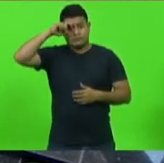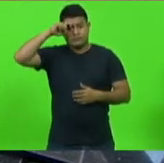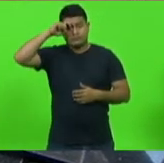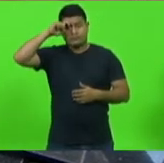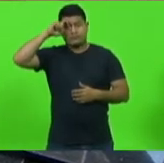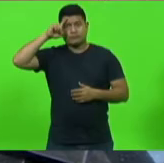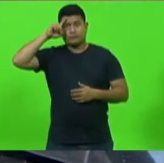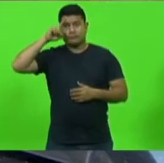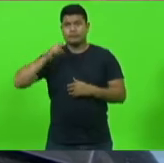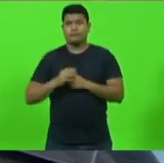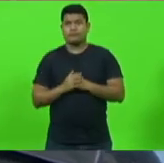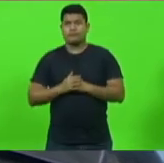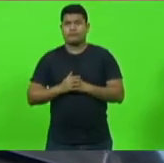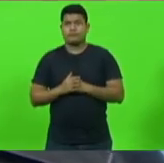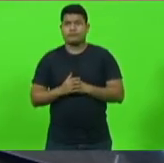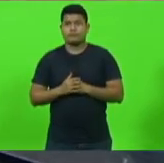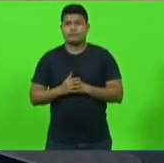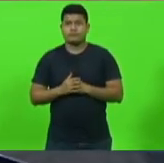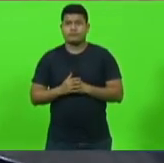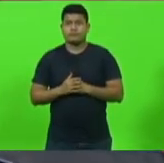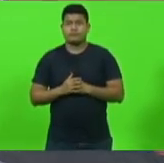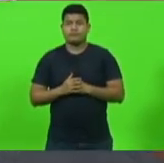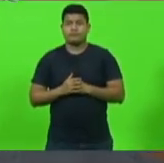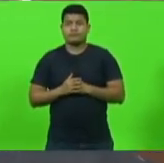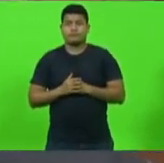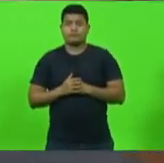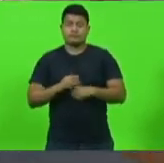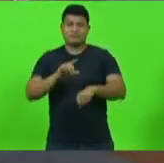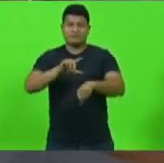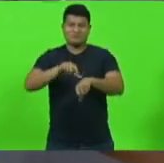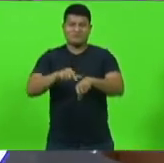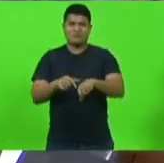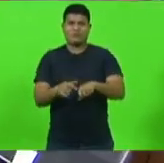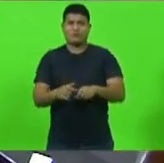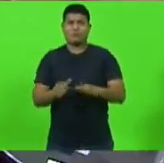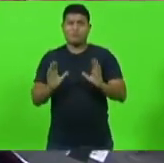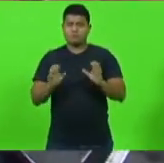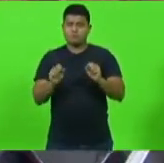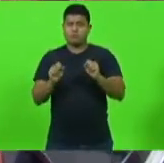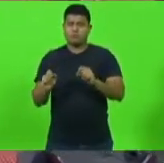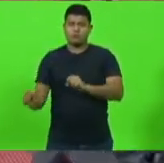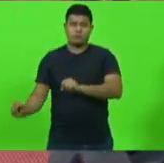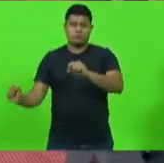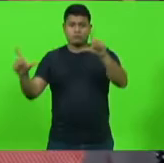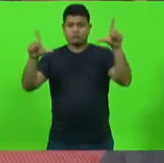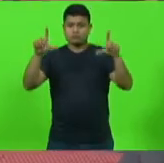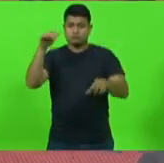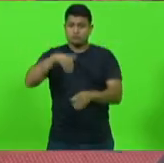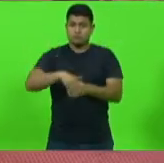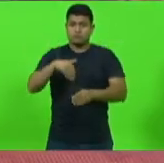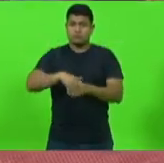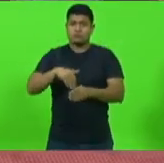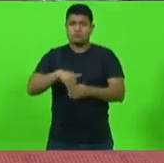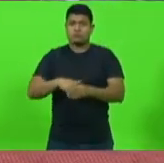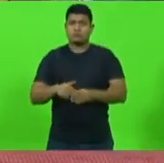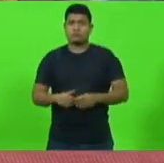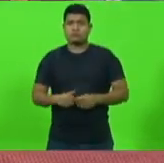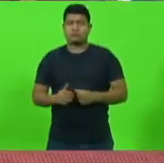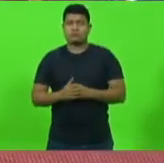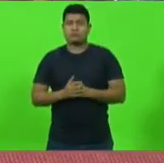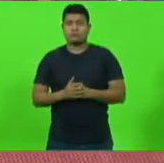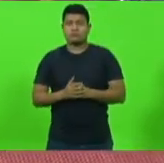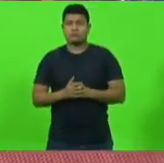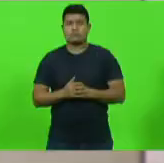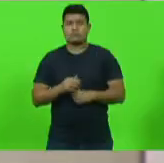presidente, em razão do adiantado da hora, pode abrir o painel para começar a votação? Esta presidência prorroga a